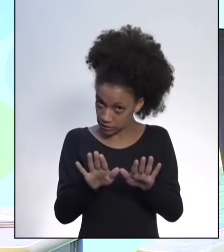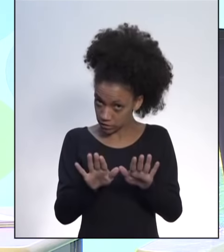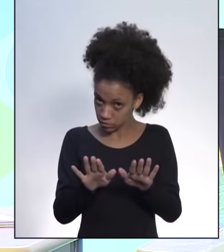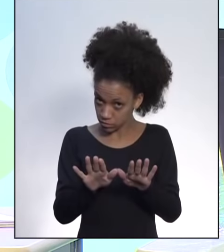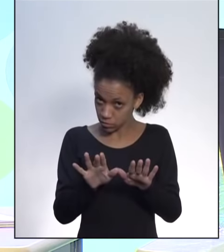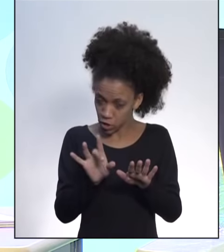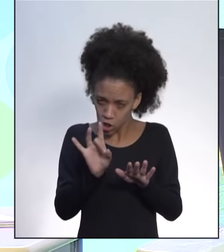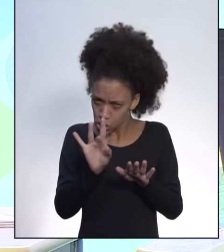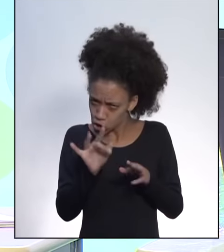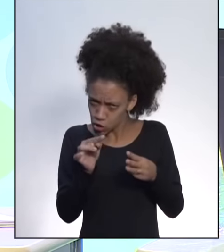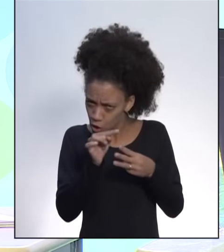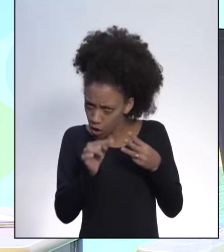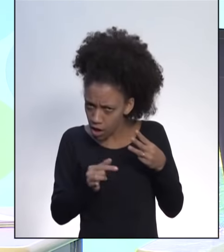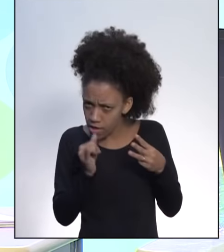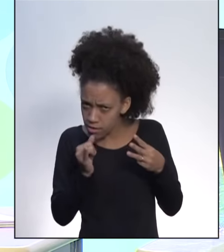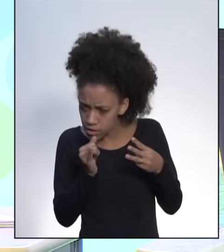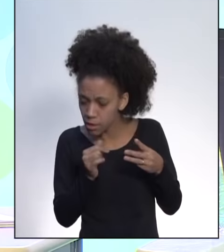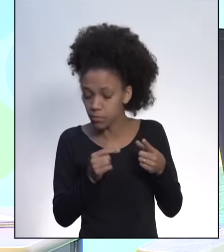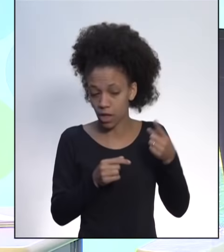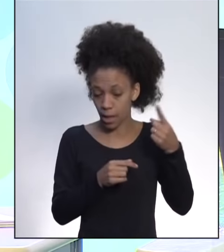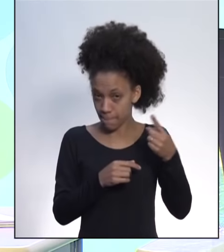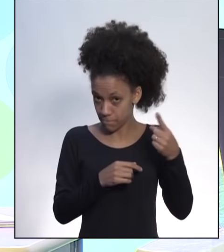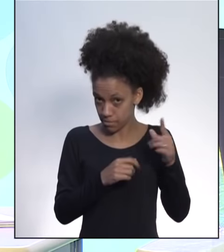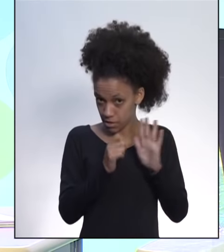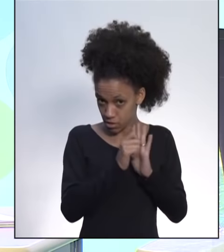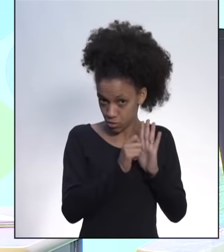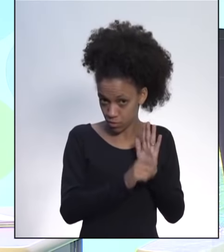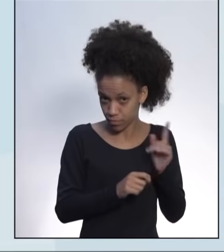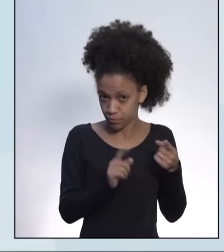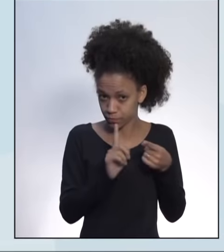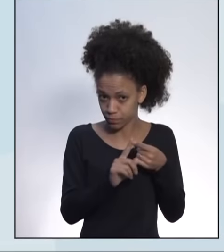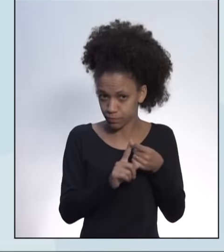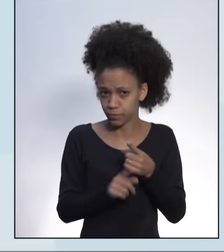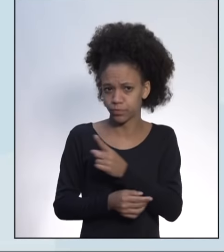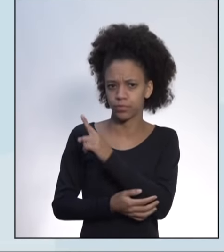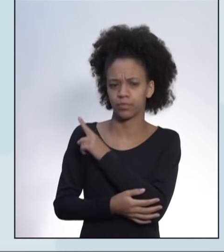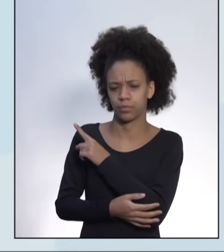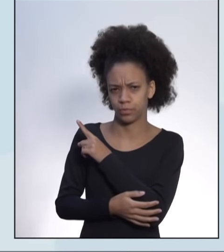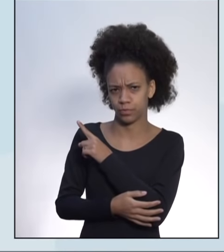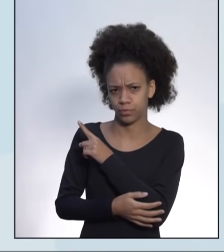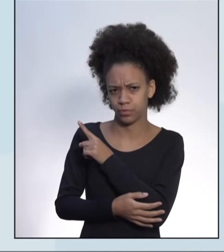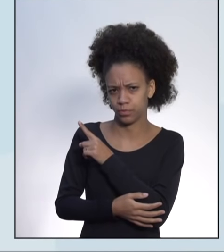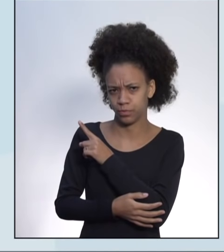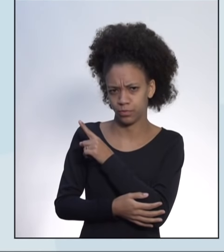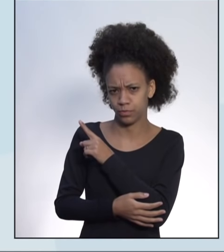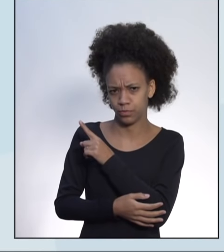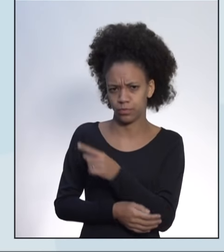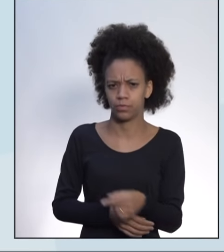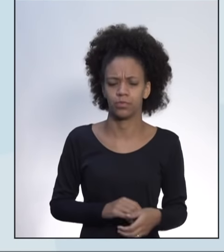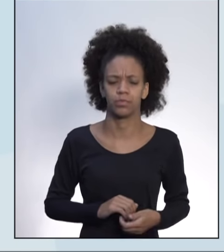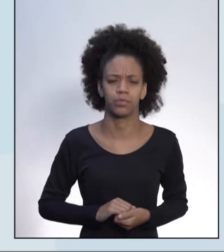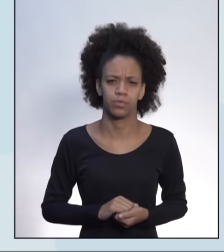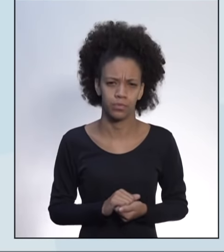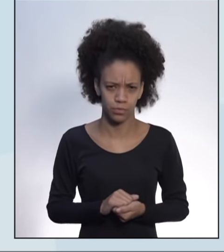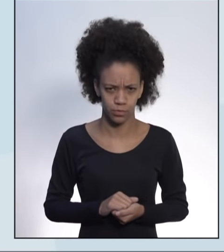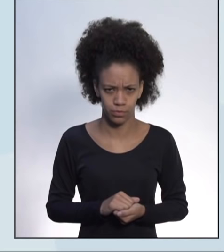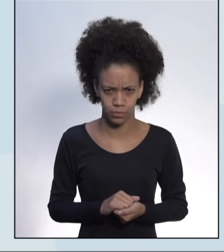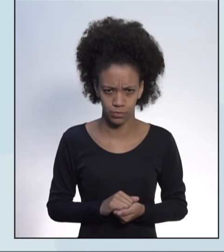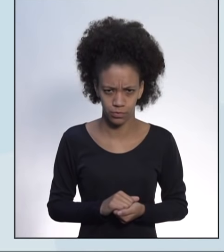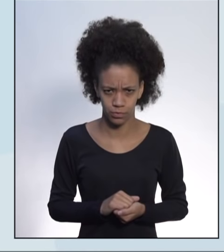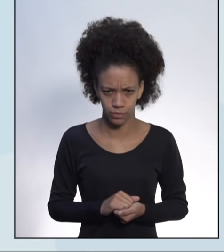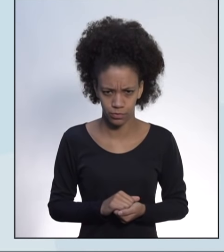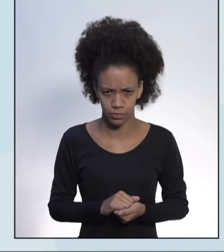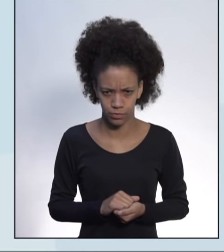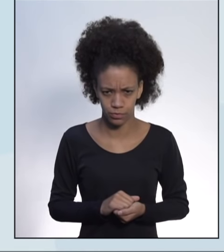são só exemplos de perguntas a primeira pergunta a nossa irei how many animals there are in different